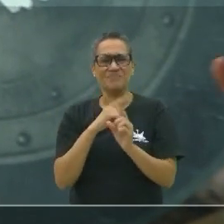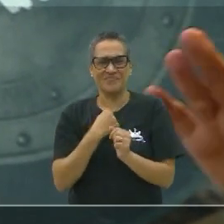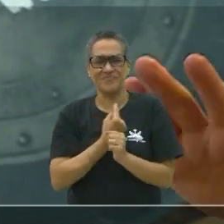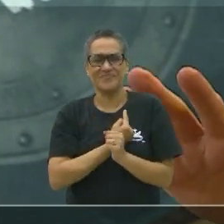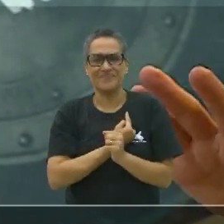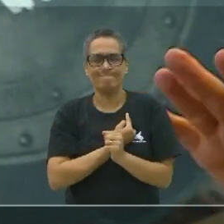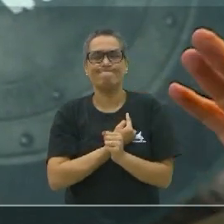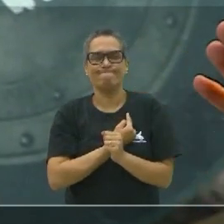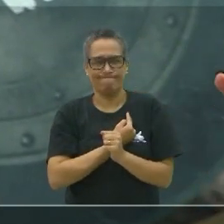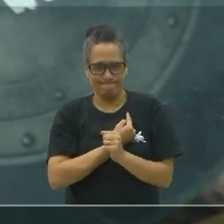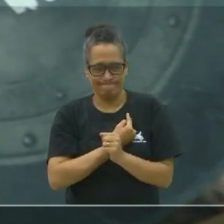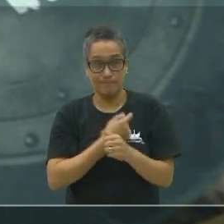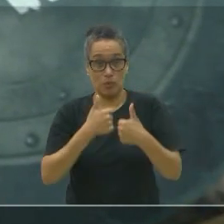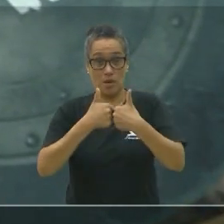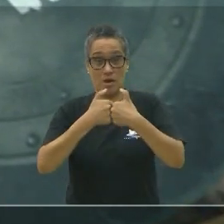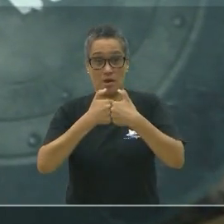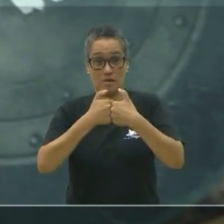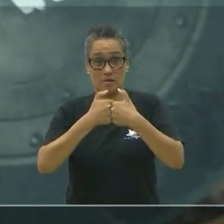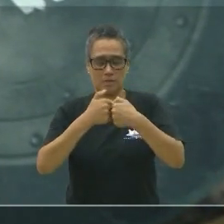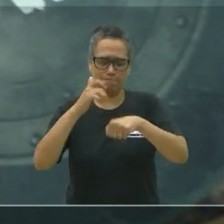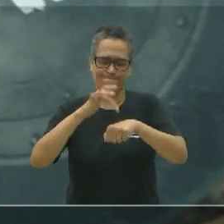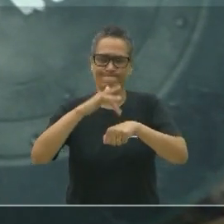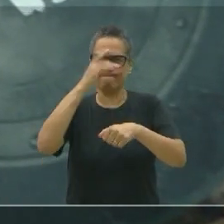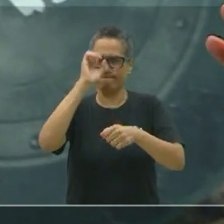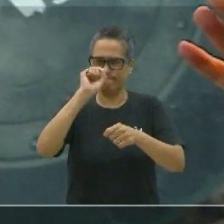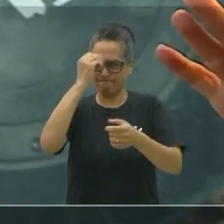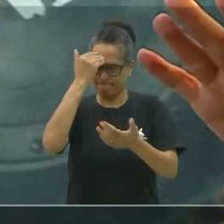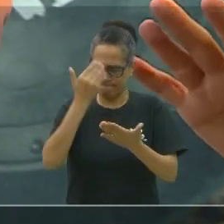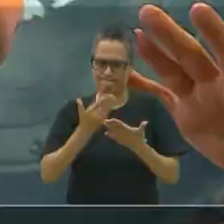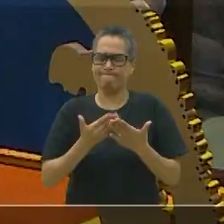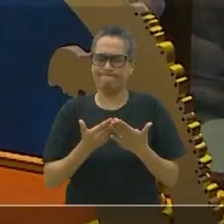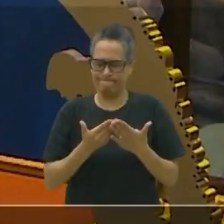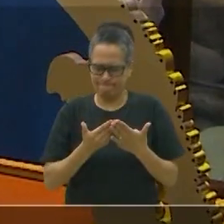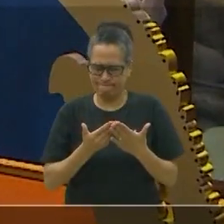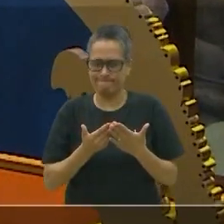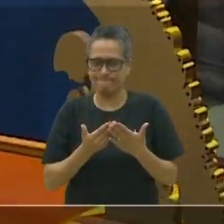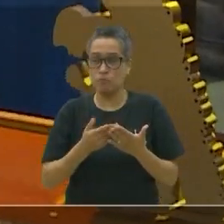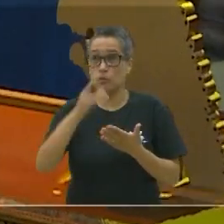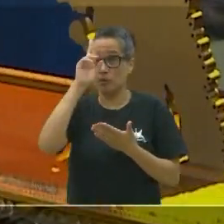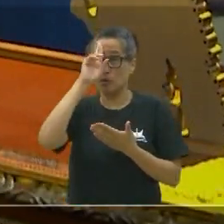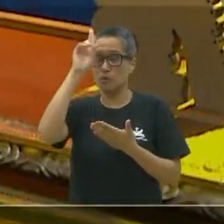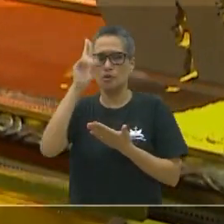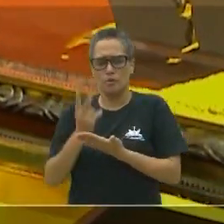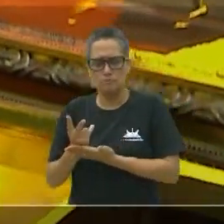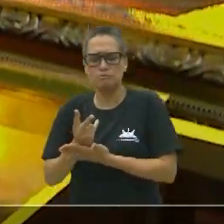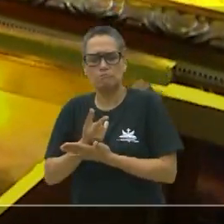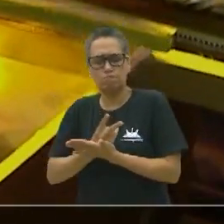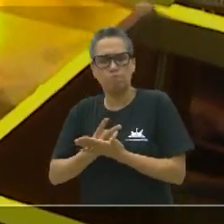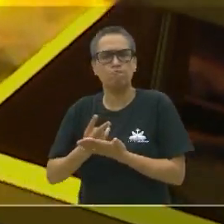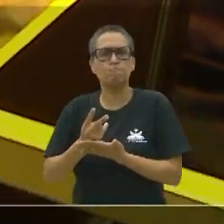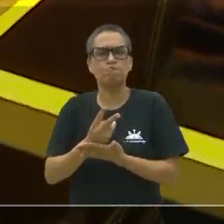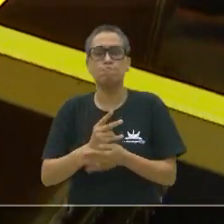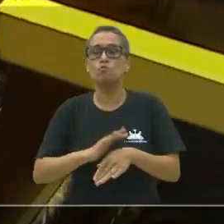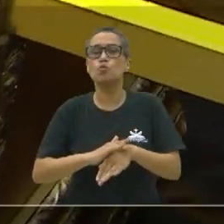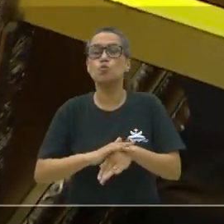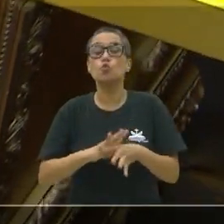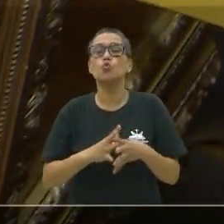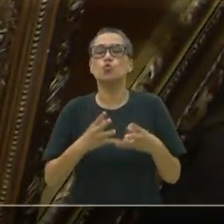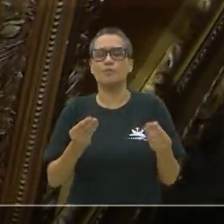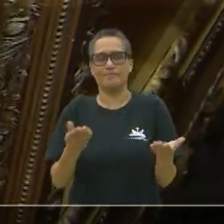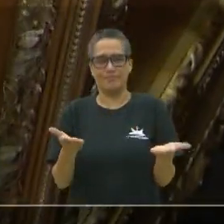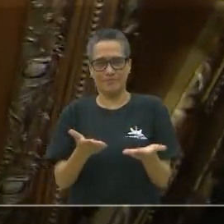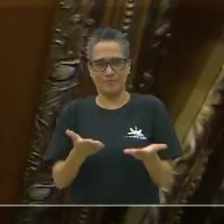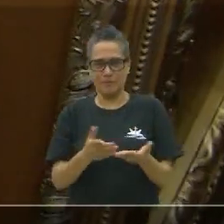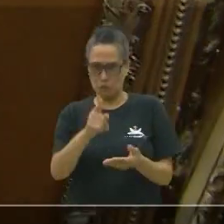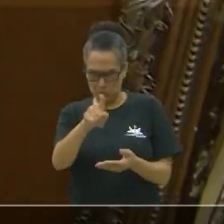toca aquele que crê. E o Senhor está à procura de quem curar nessa hora. Você